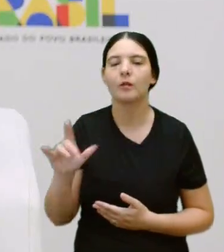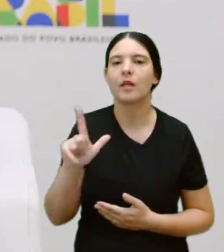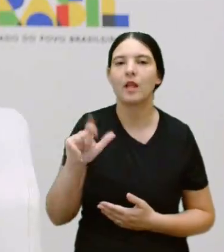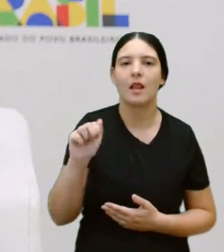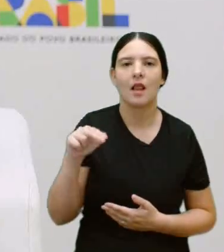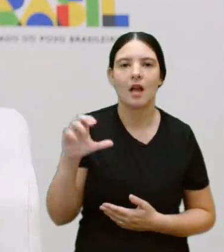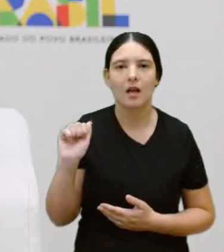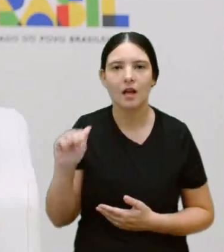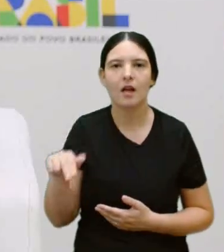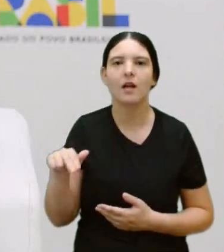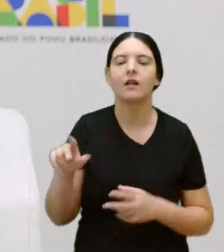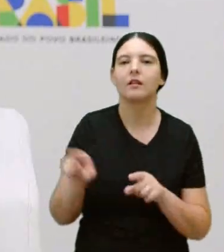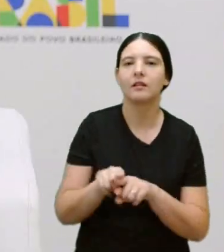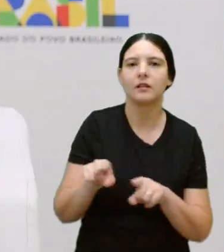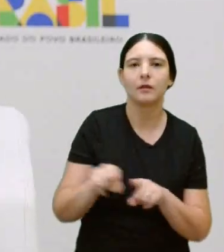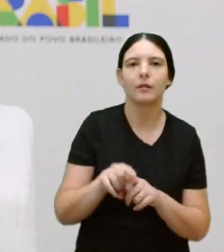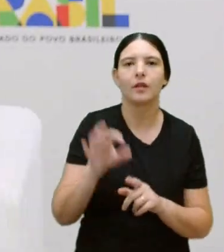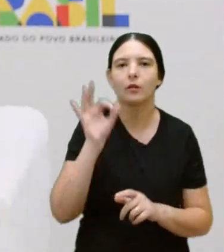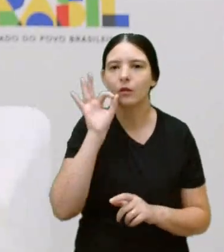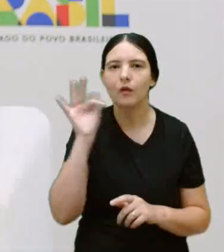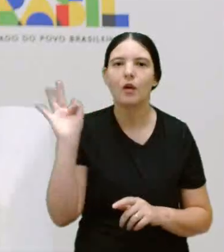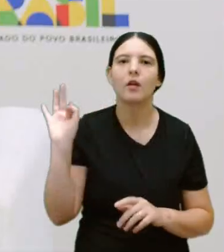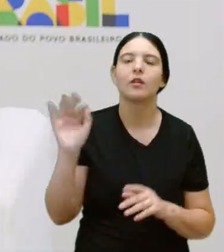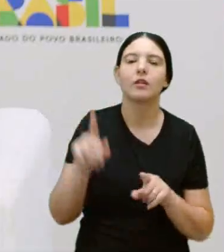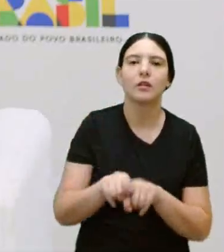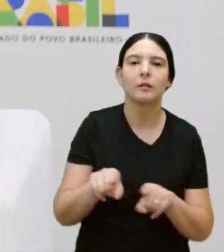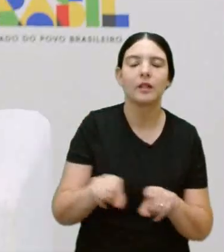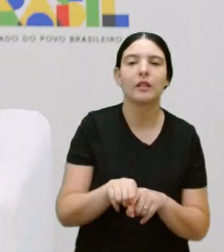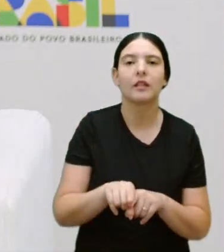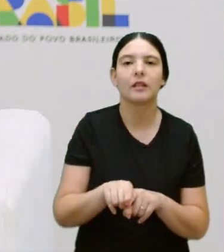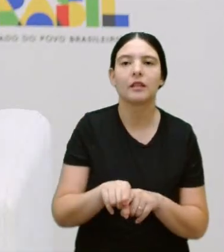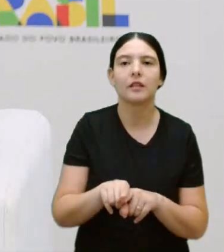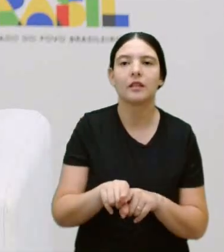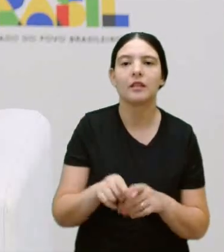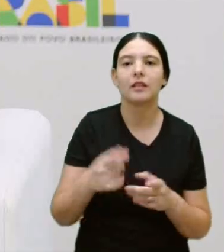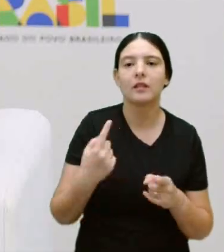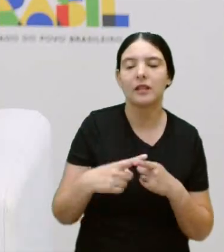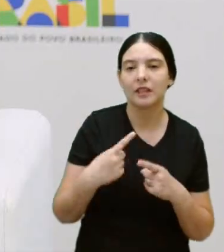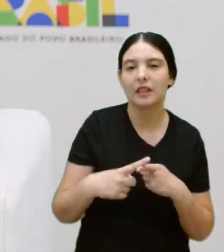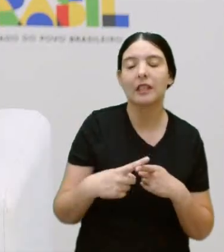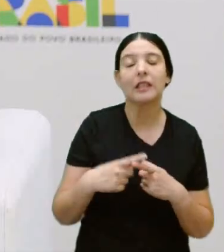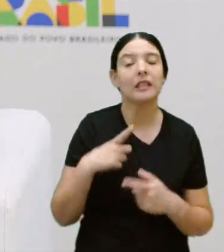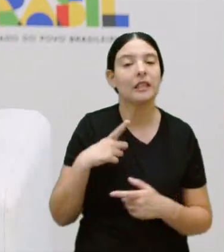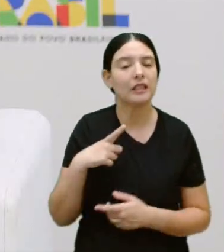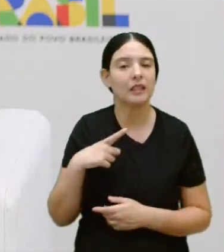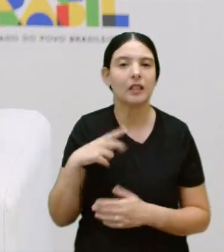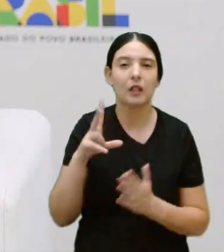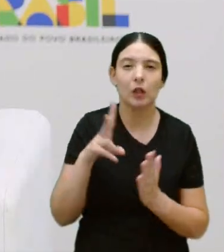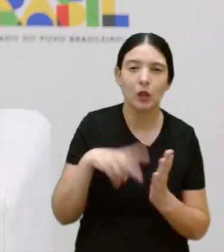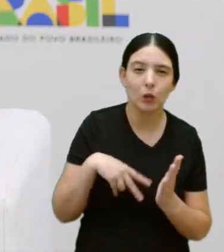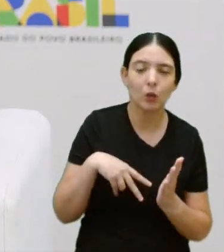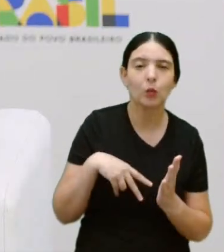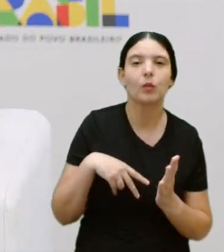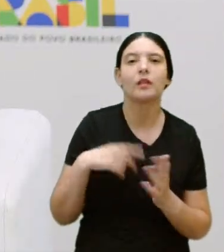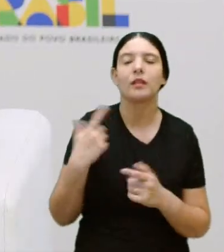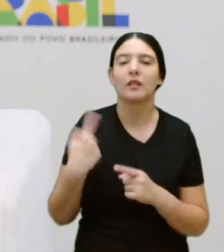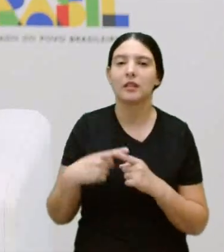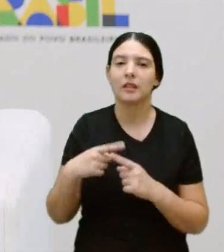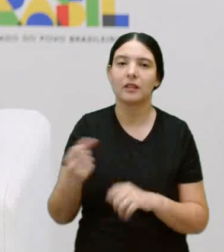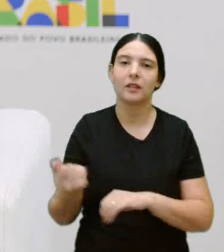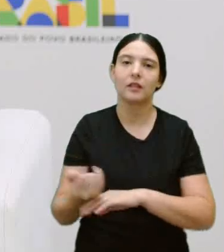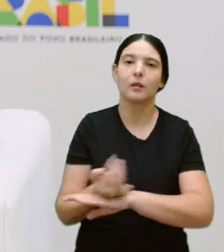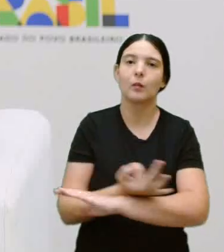agora, trouxe o Freud de cara, né, para isso. Numa leitura da antropologia das emoções, que é